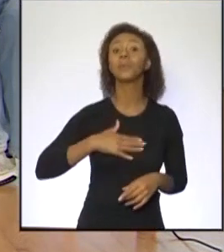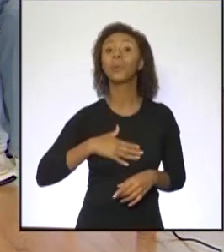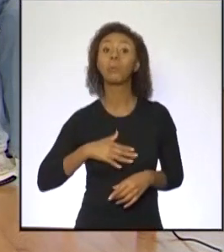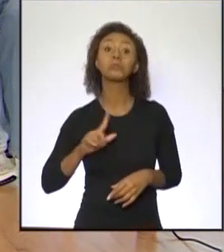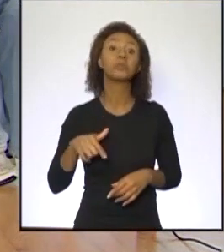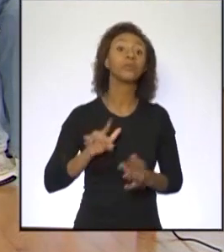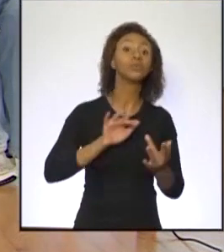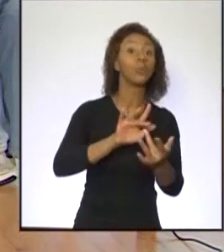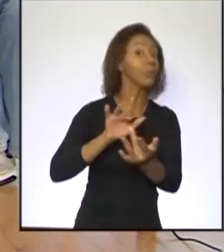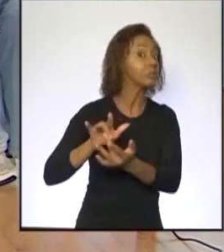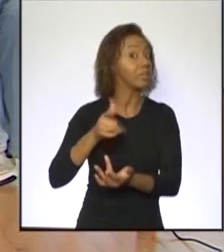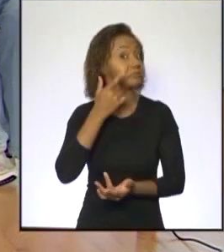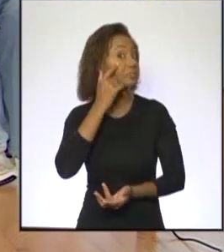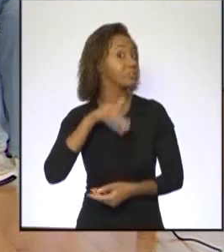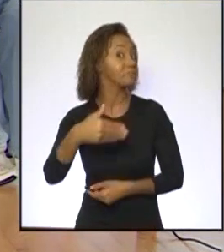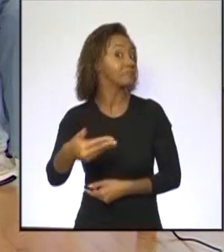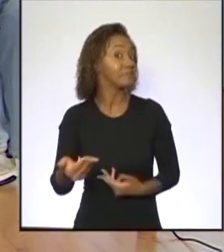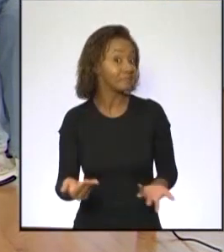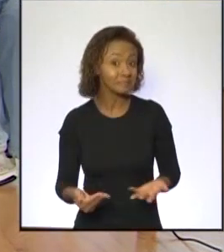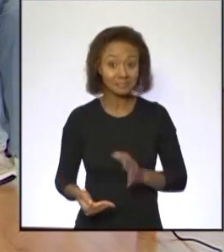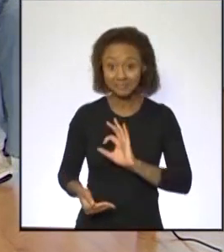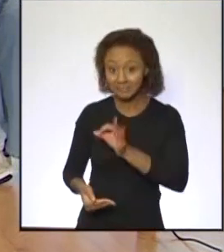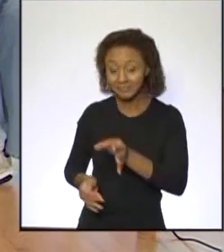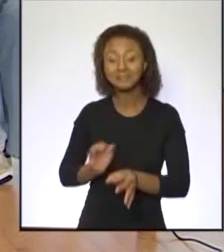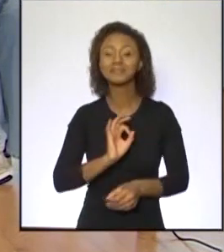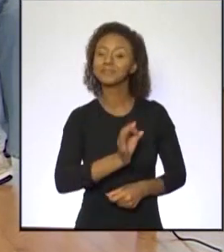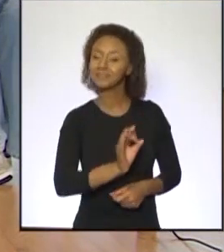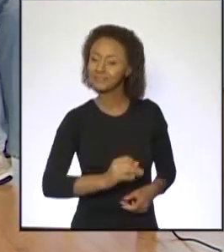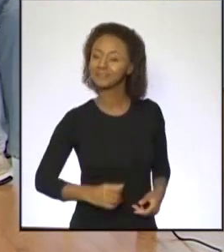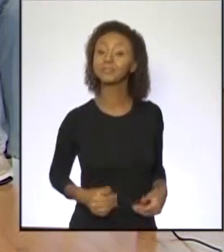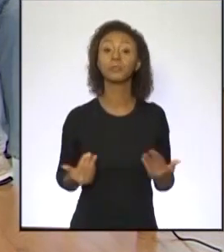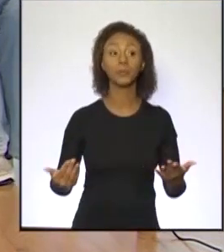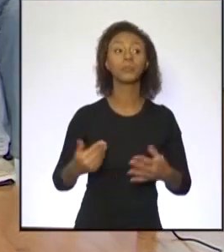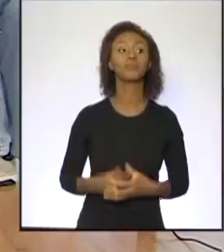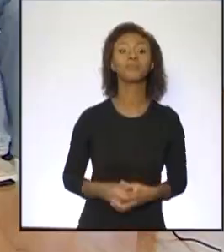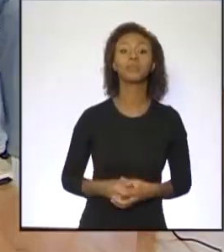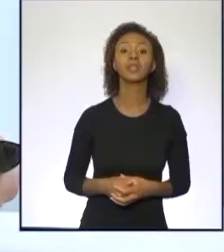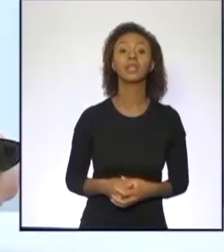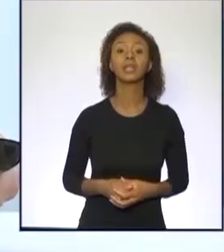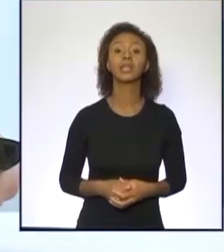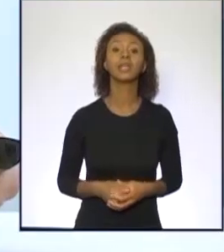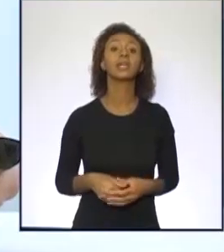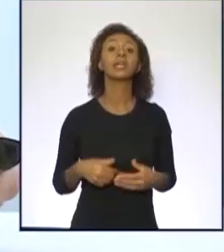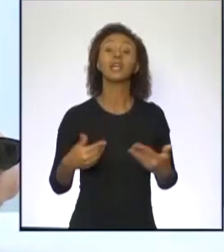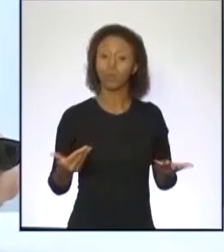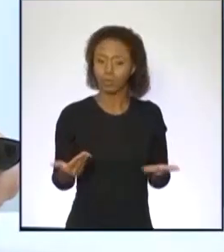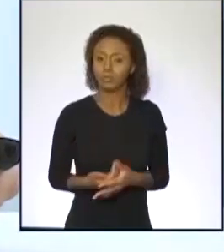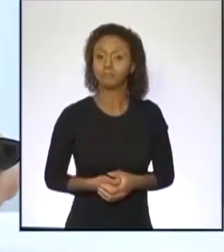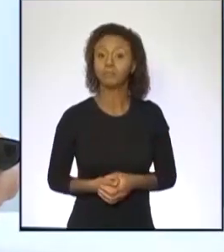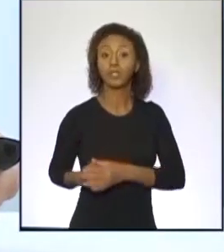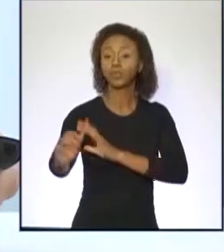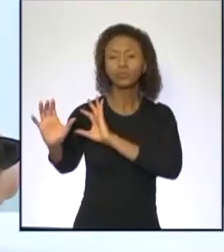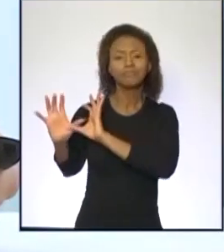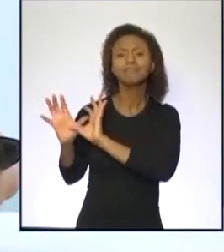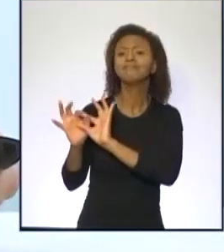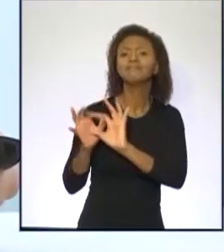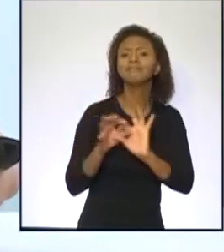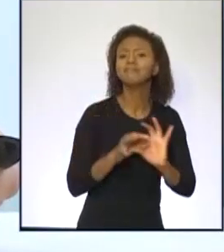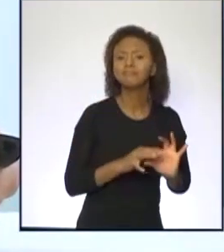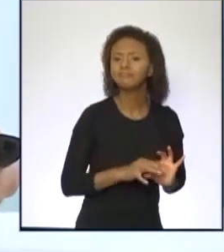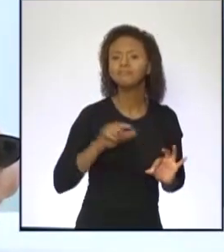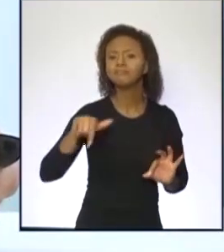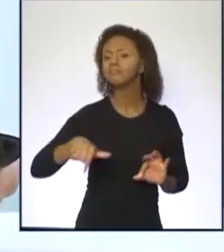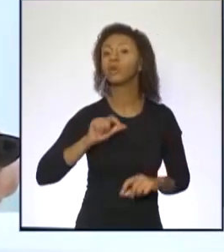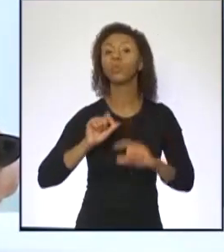não entra em contato. Não é? Isso é legal. Tá bom, vamos lá, Roseli. Vamos lá. Tudo isso está ligado também